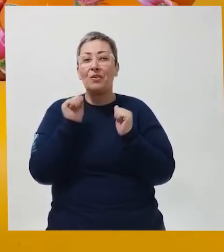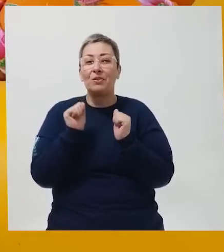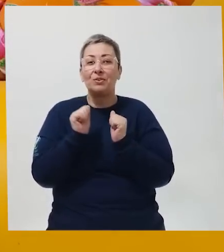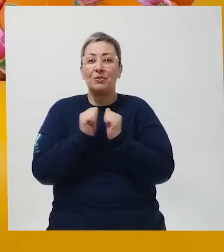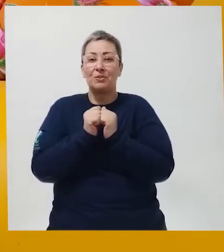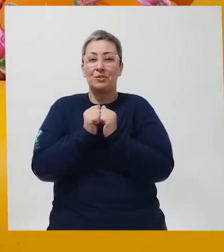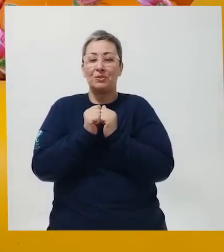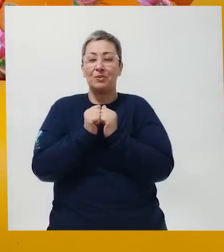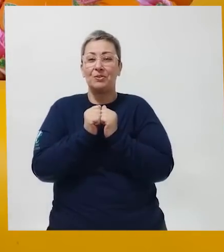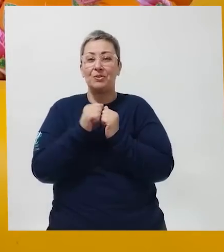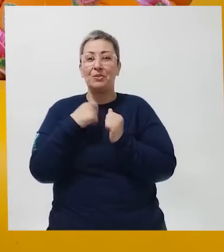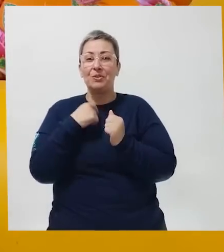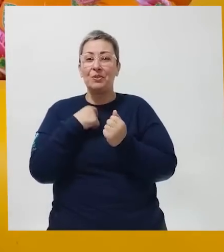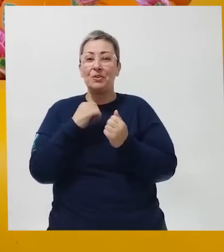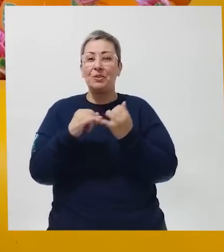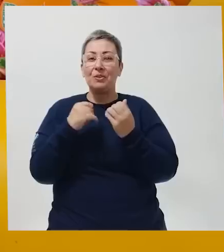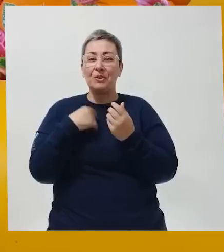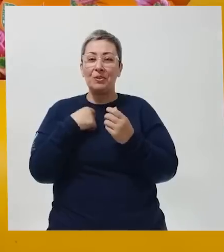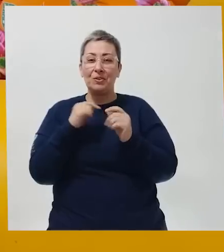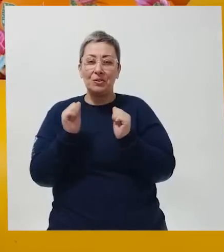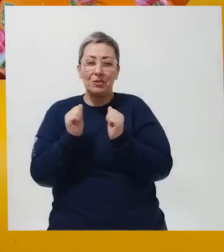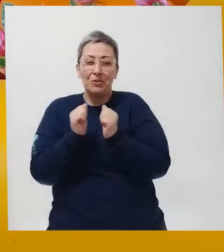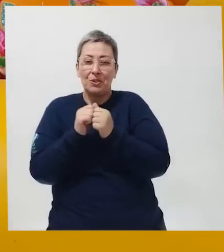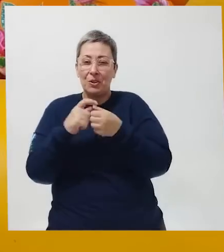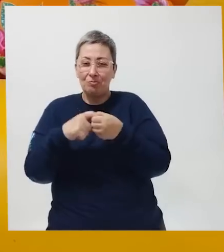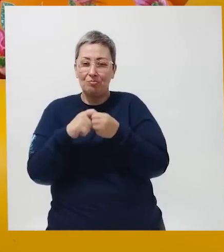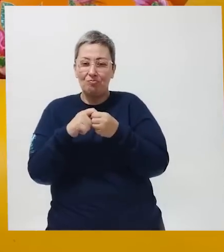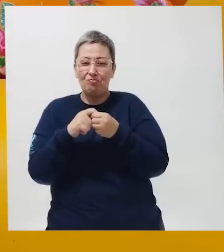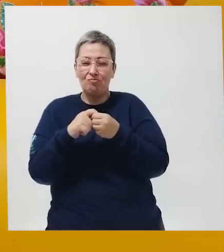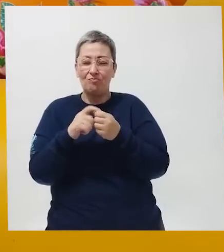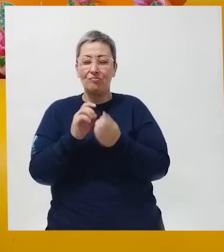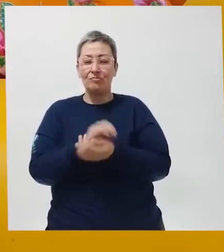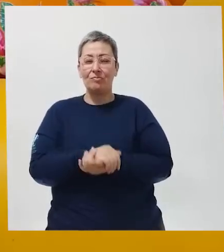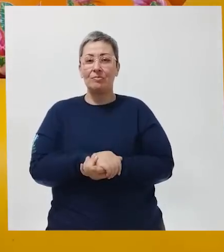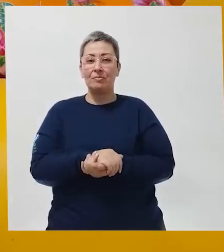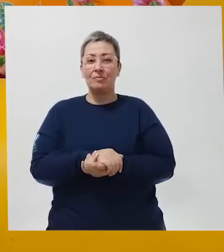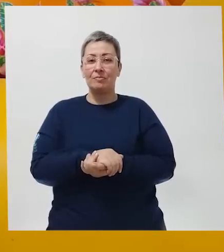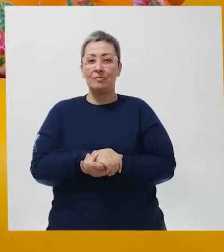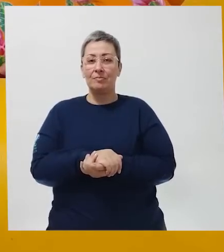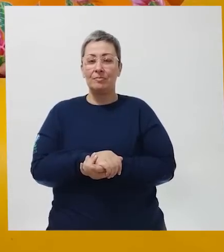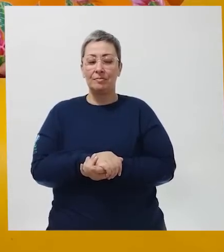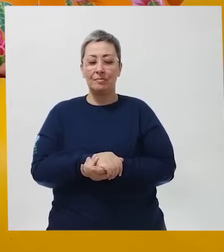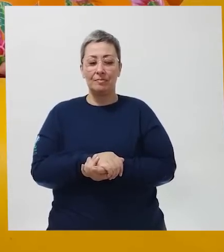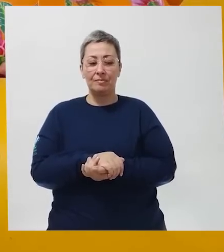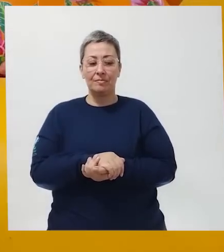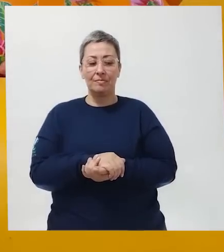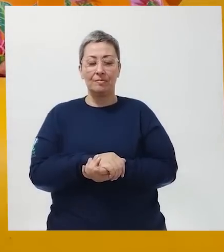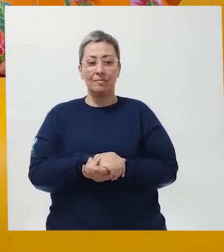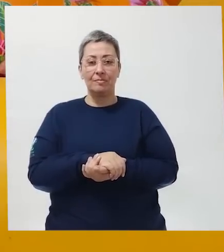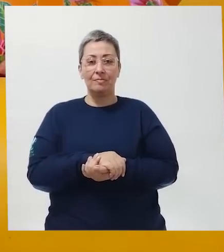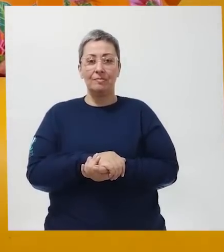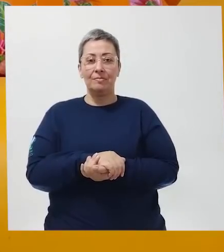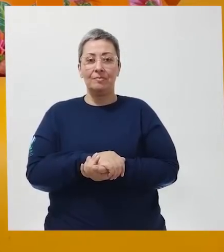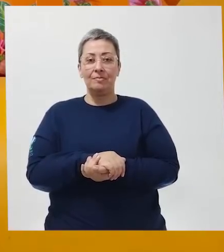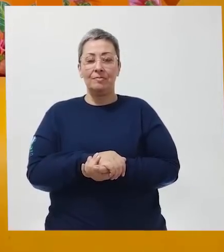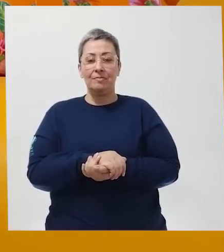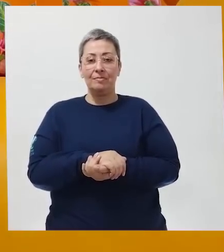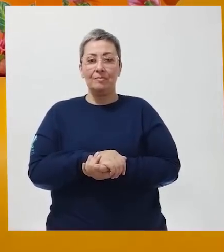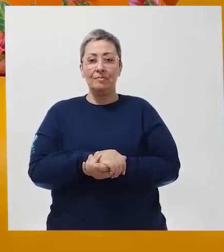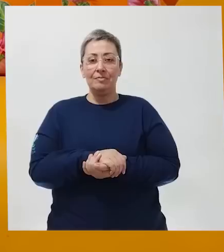Importante é sentir o avô ali, juntinho, cheio de cumplicidade.